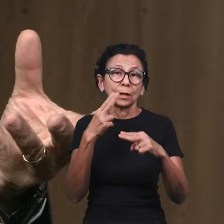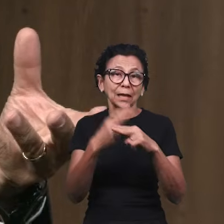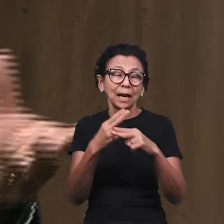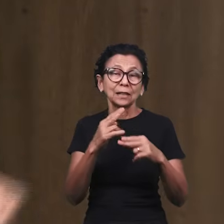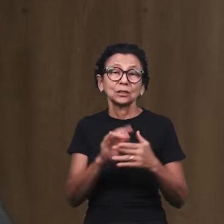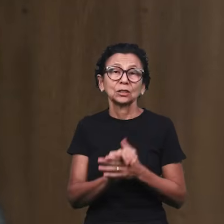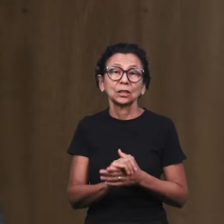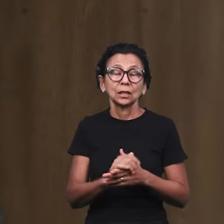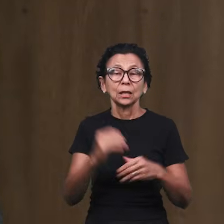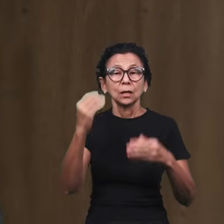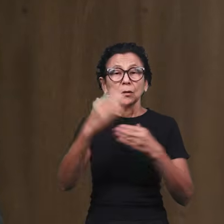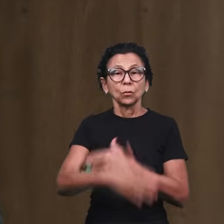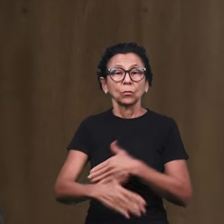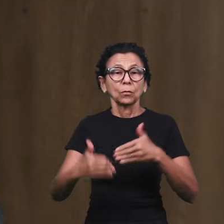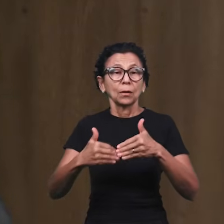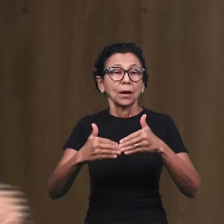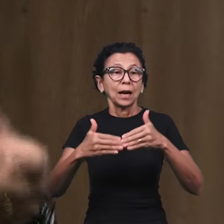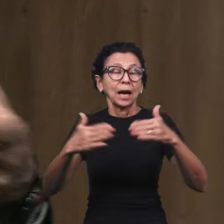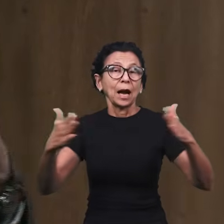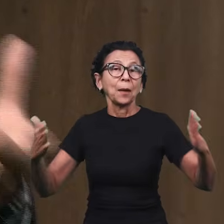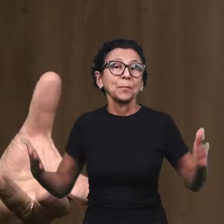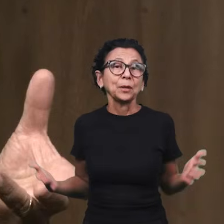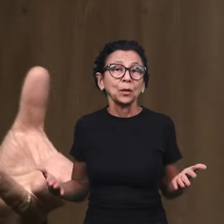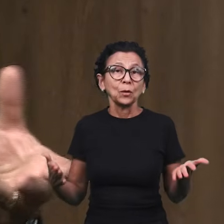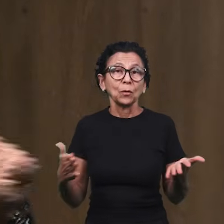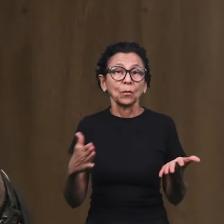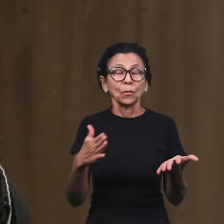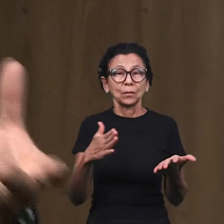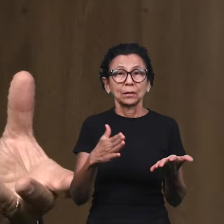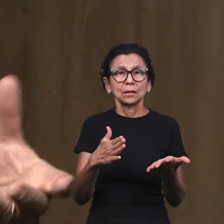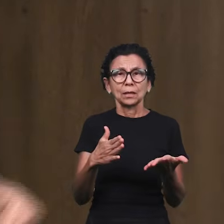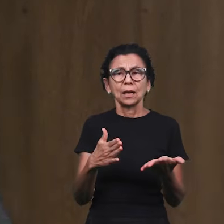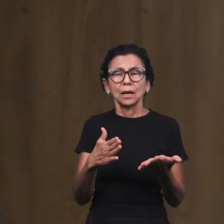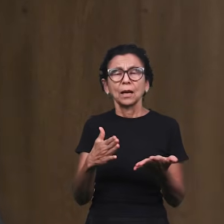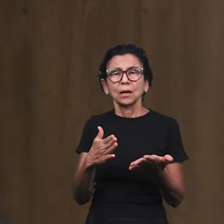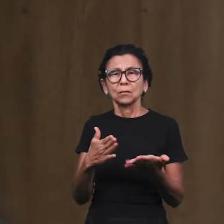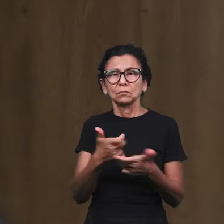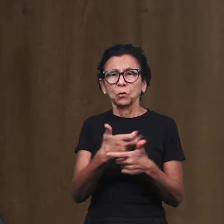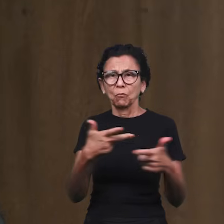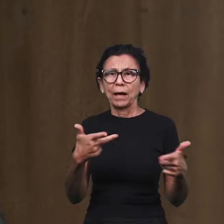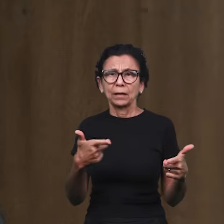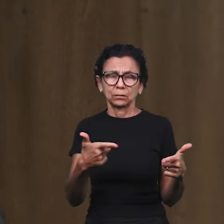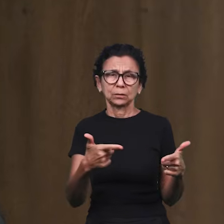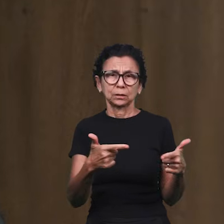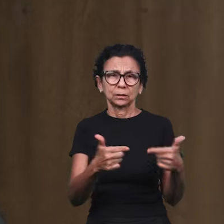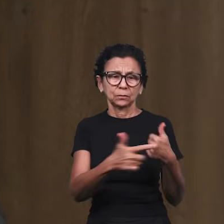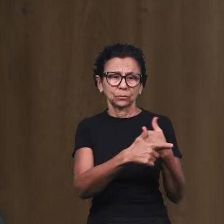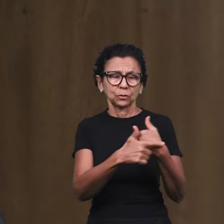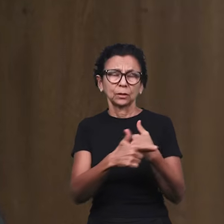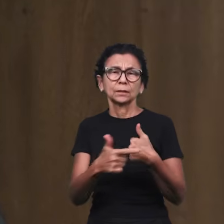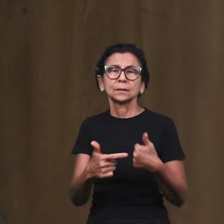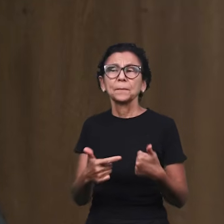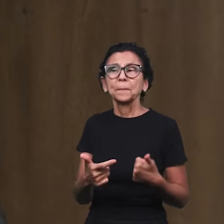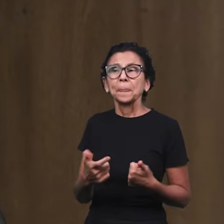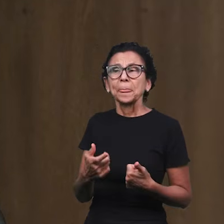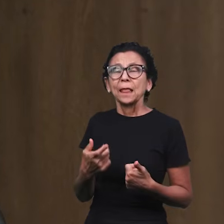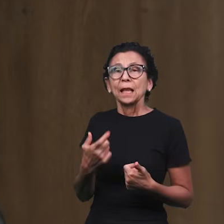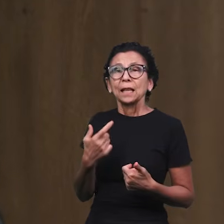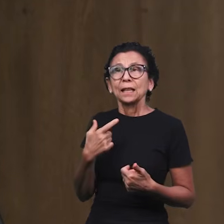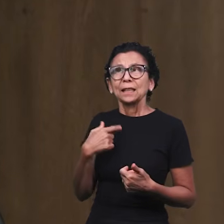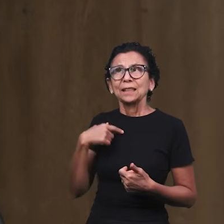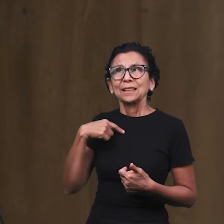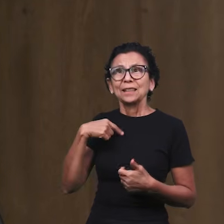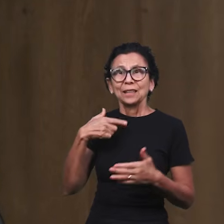escriturário, né, e eu então fiz o concurso, eu passei no concurso E eu me lembro nitidamente quando